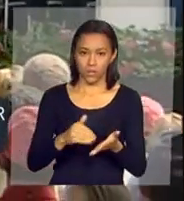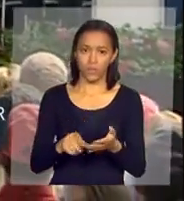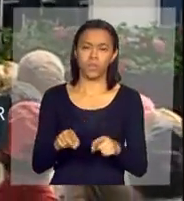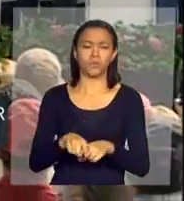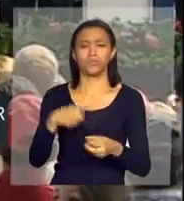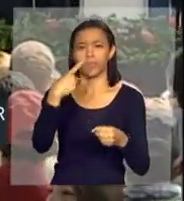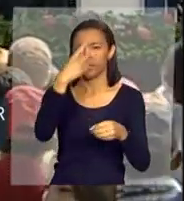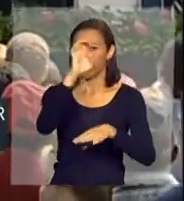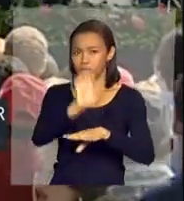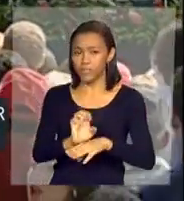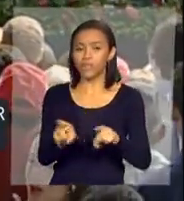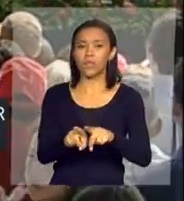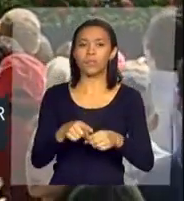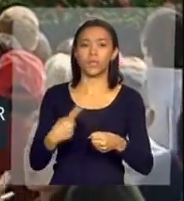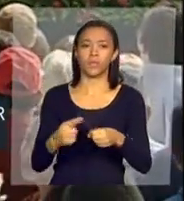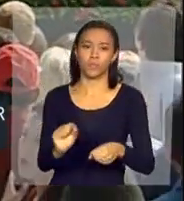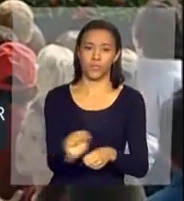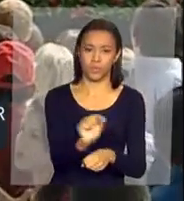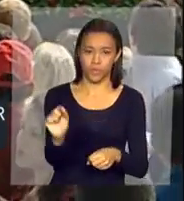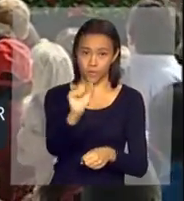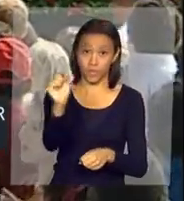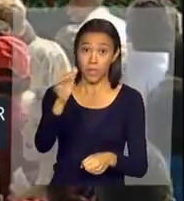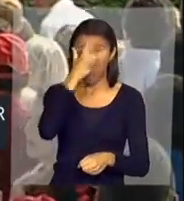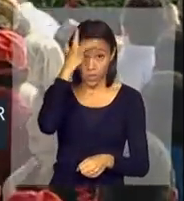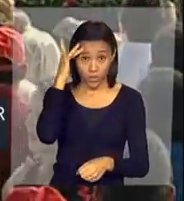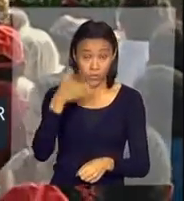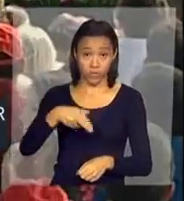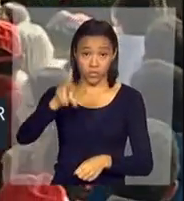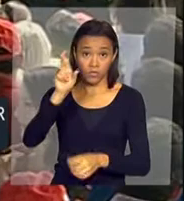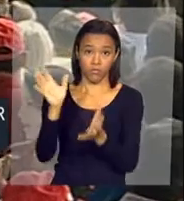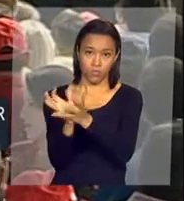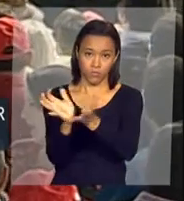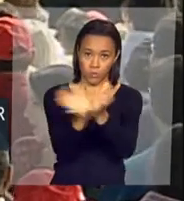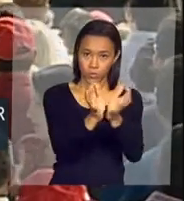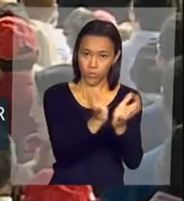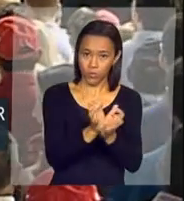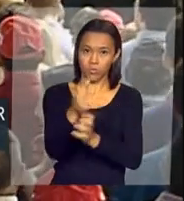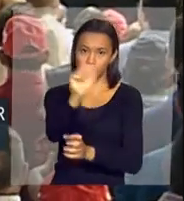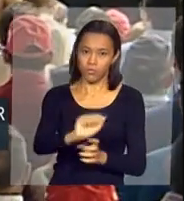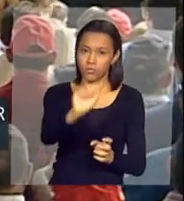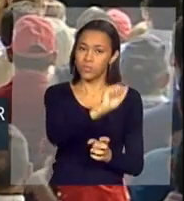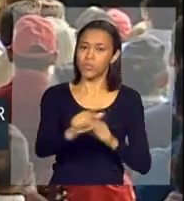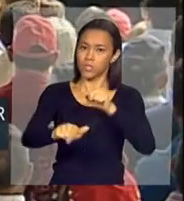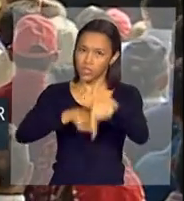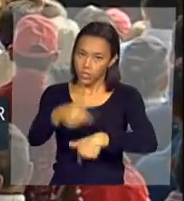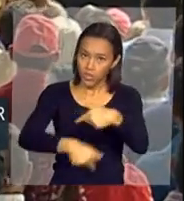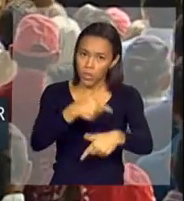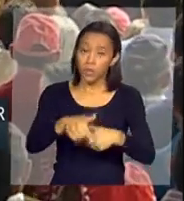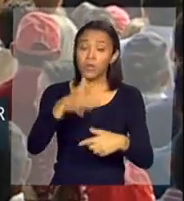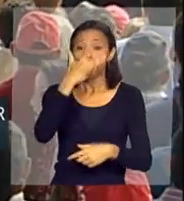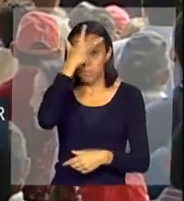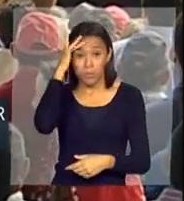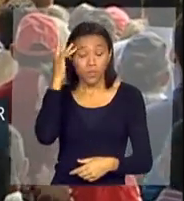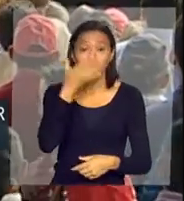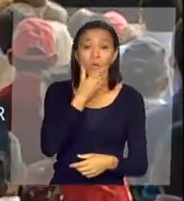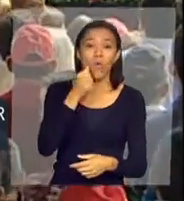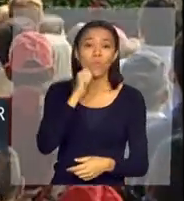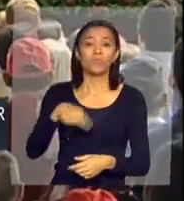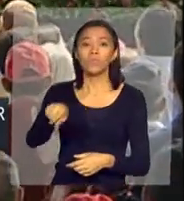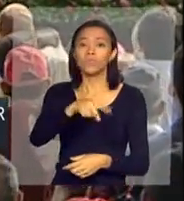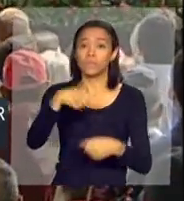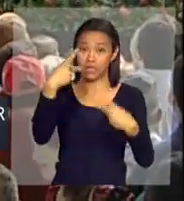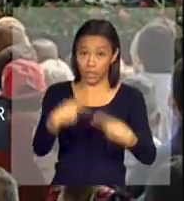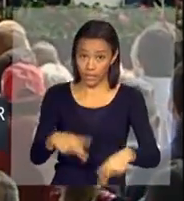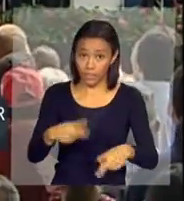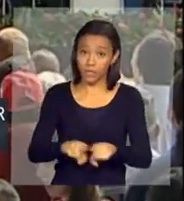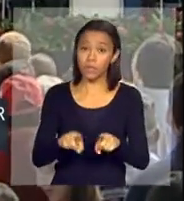e de municípios, dirigentes de entidades de classe, de trabalhadores, as senhoras e senhores de São Julião e cidades vizinhas.